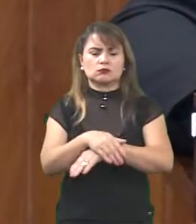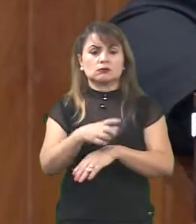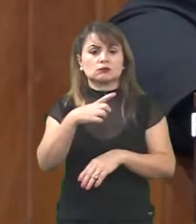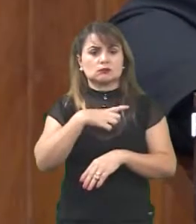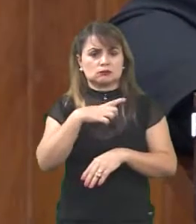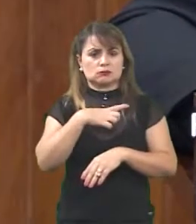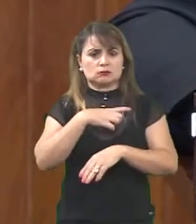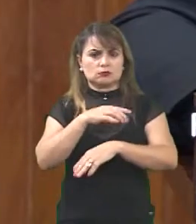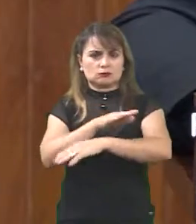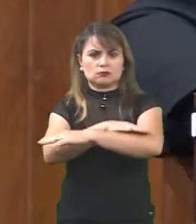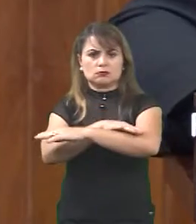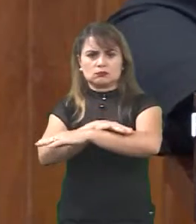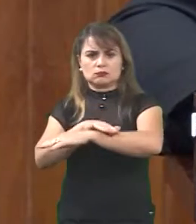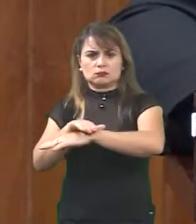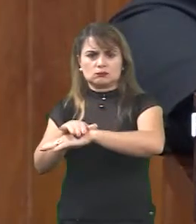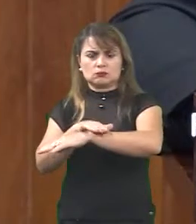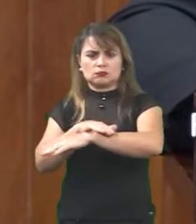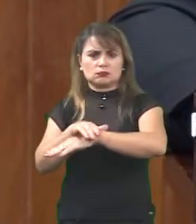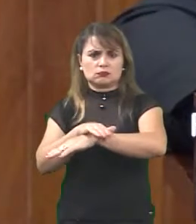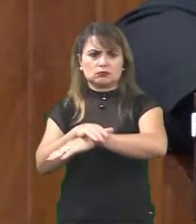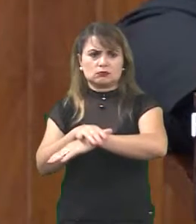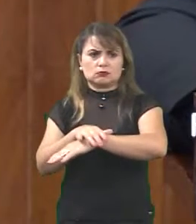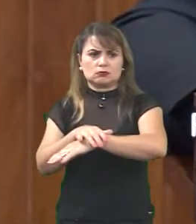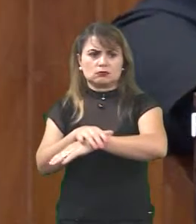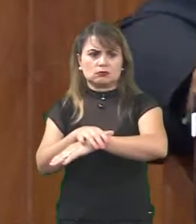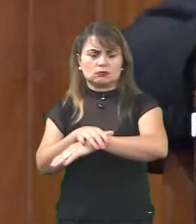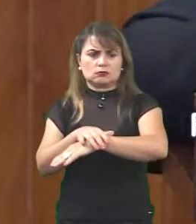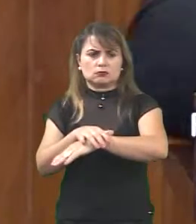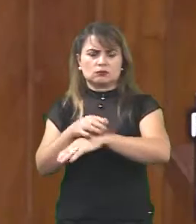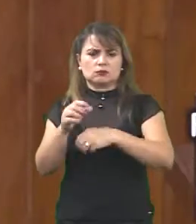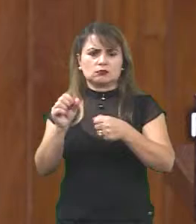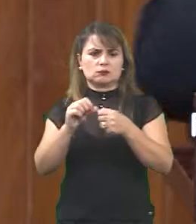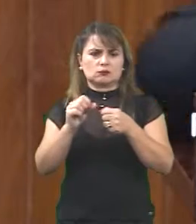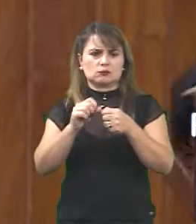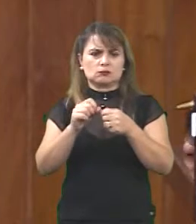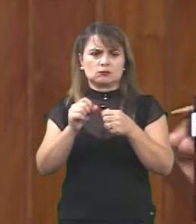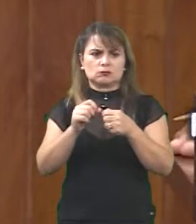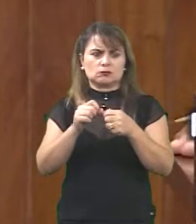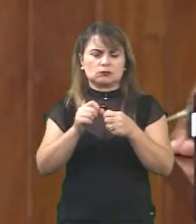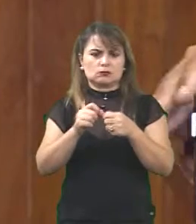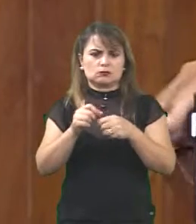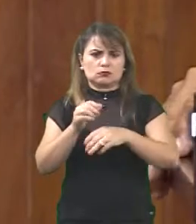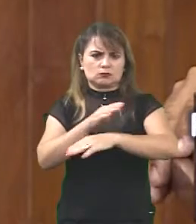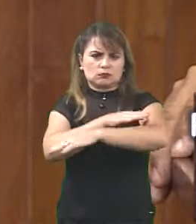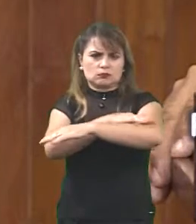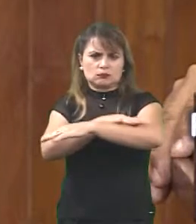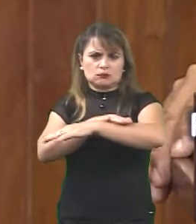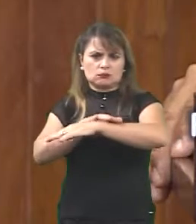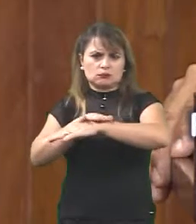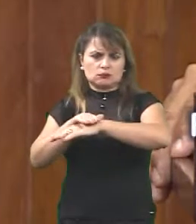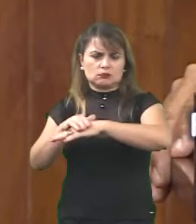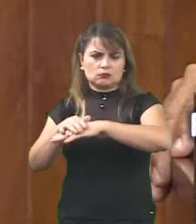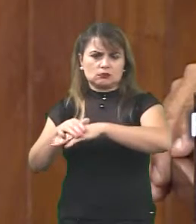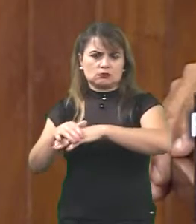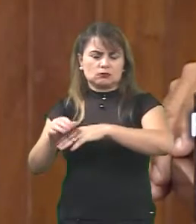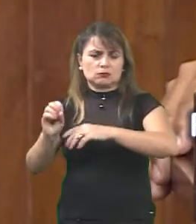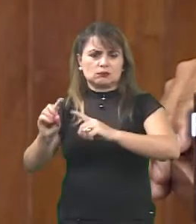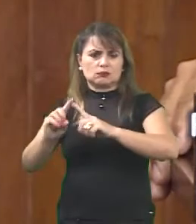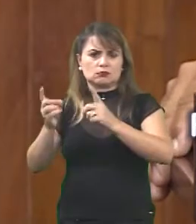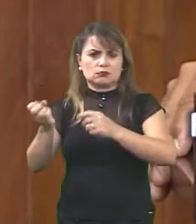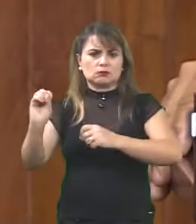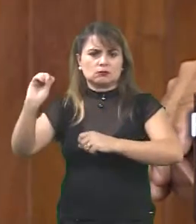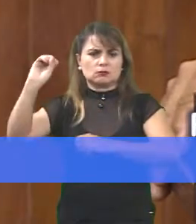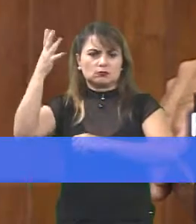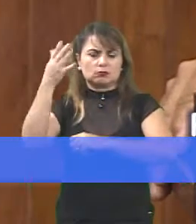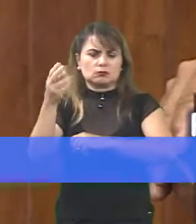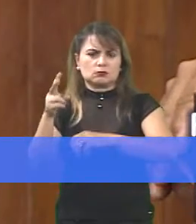guias lá no meio. Foi feita aquela interligação, só as guias, só está no meio do mato, e já faz